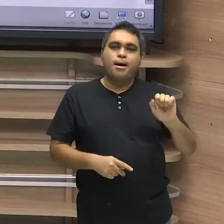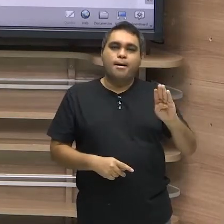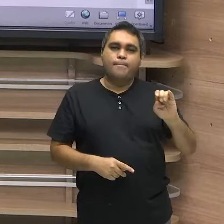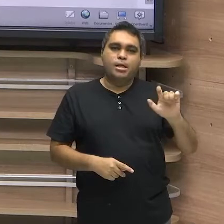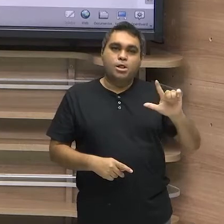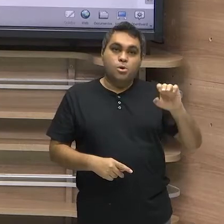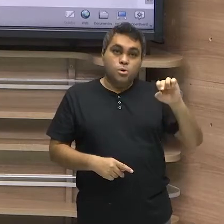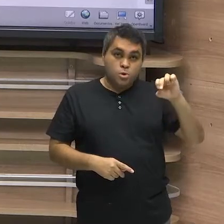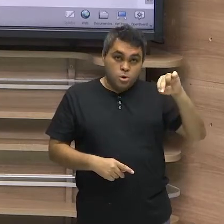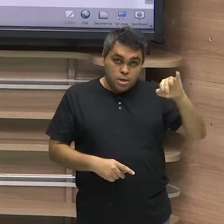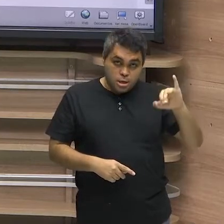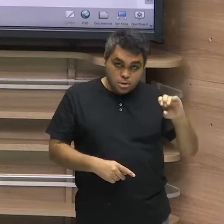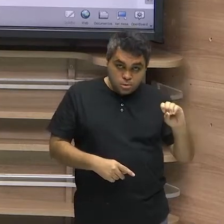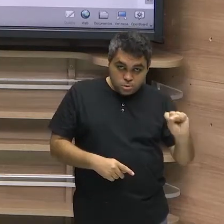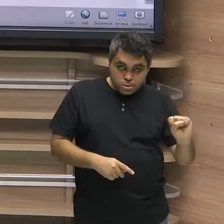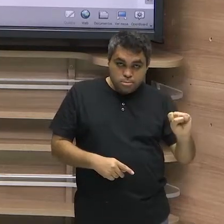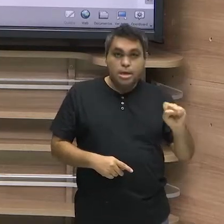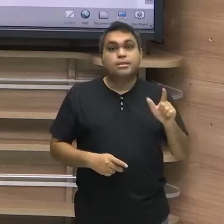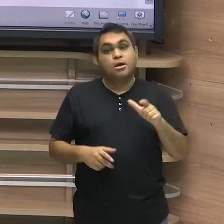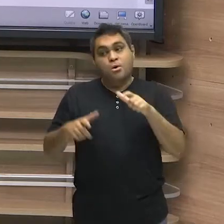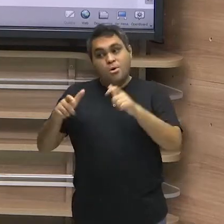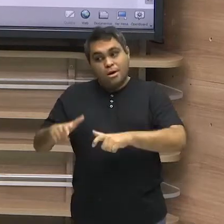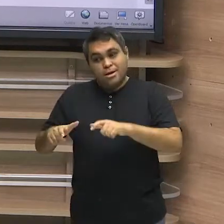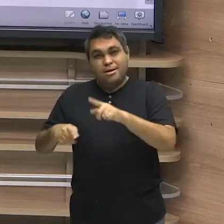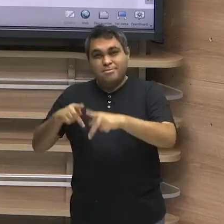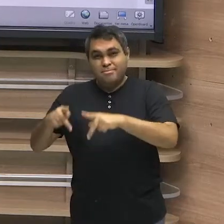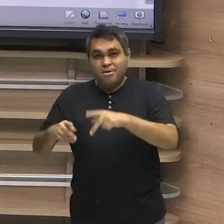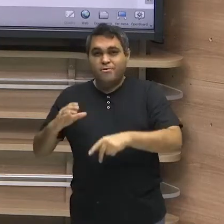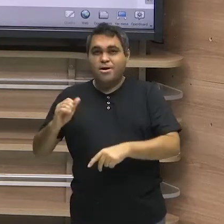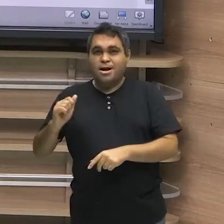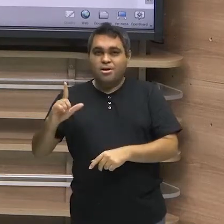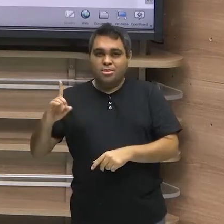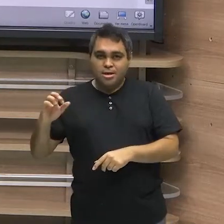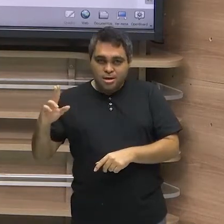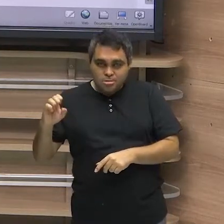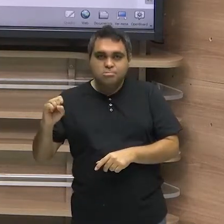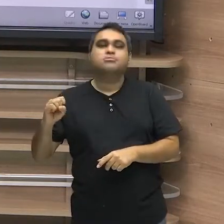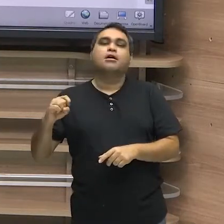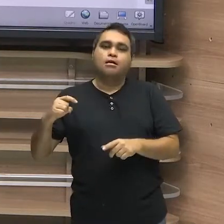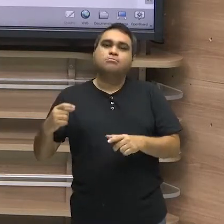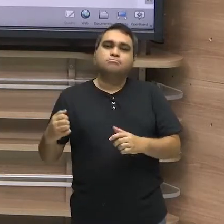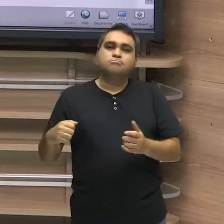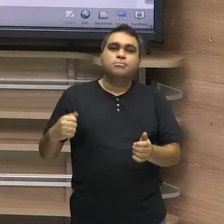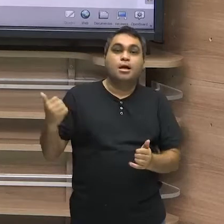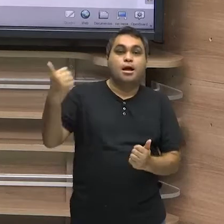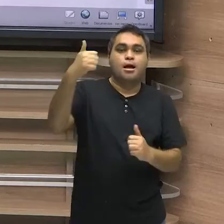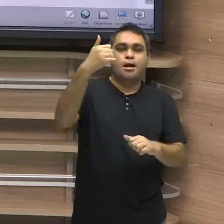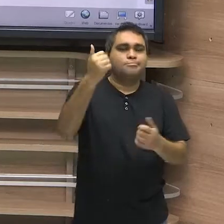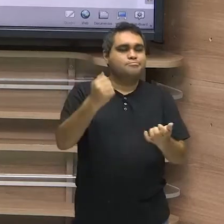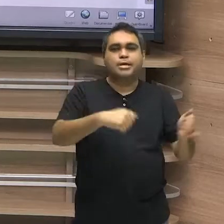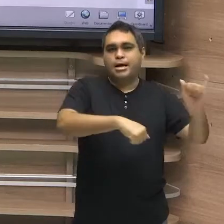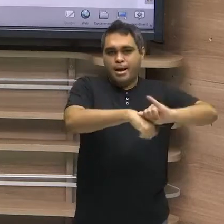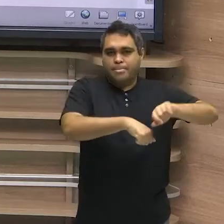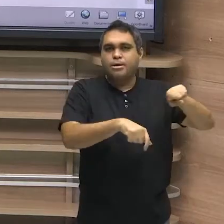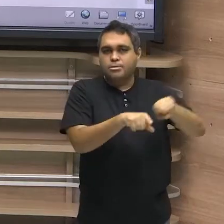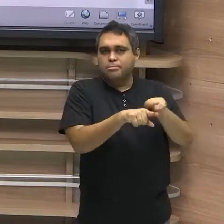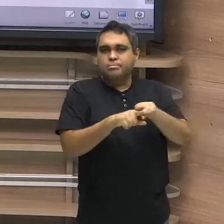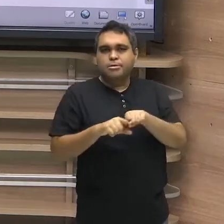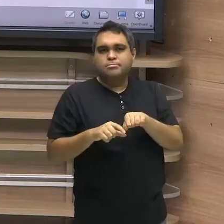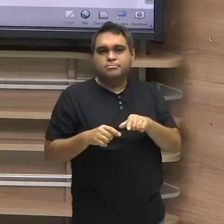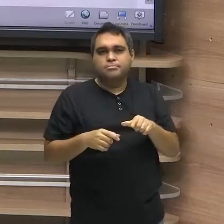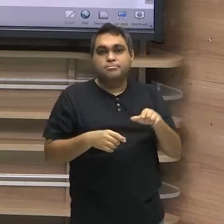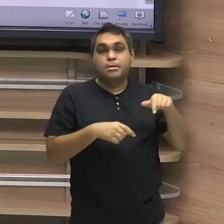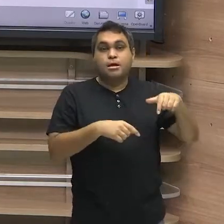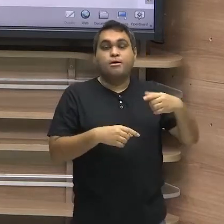na mesma região, inclusive eles vão estar na mesma capital. Por isso a gente vai chamar os caldeus também de